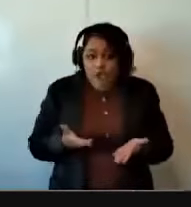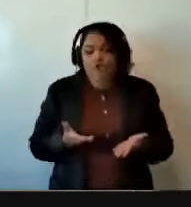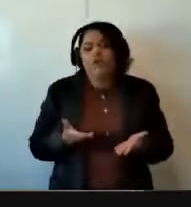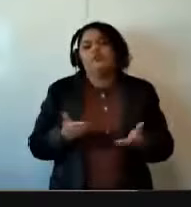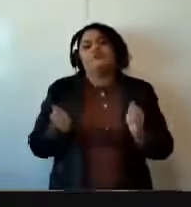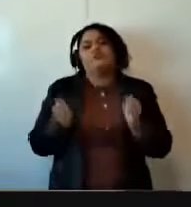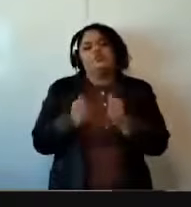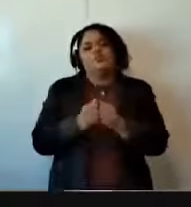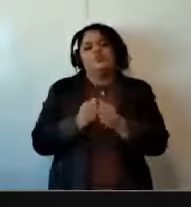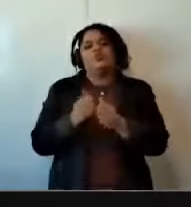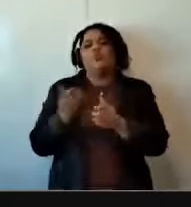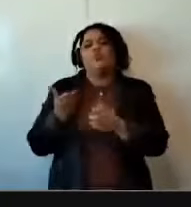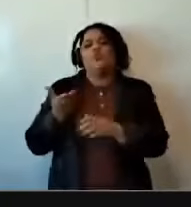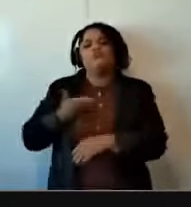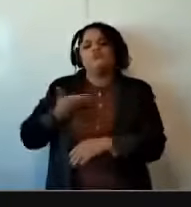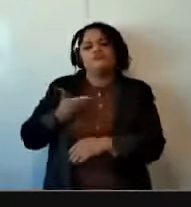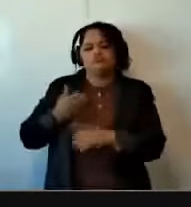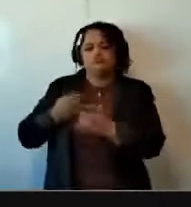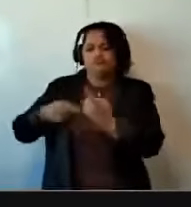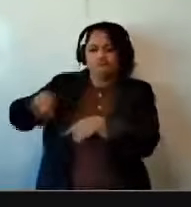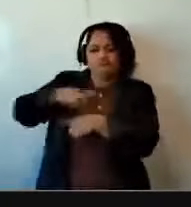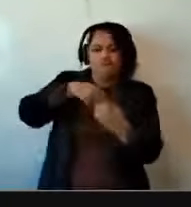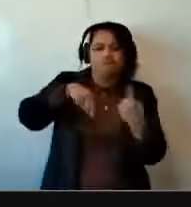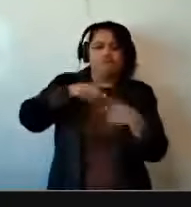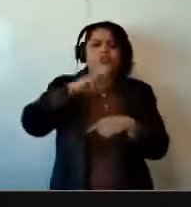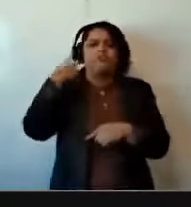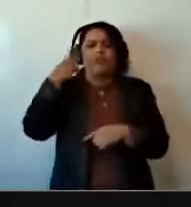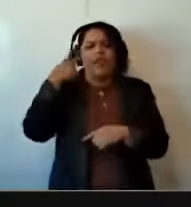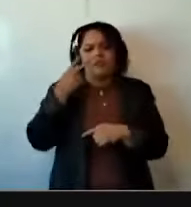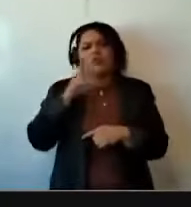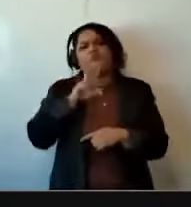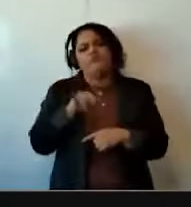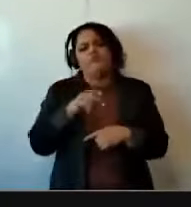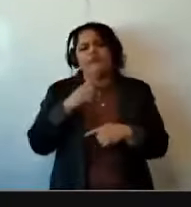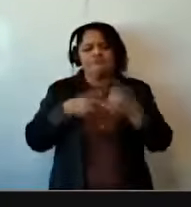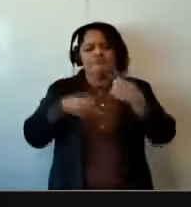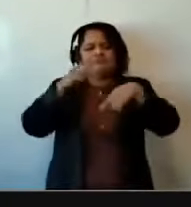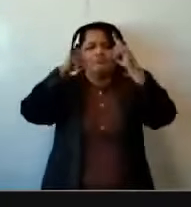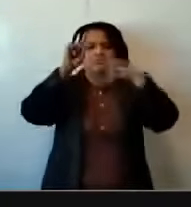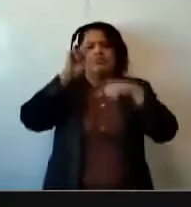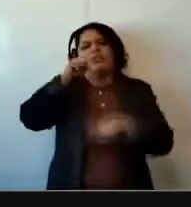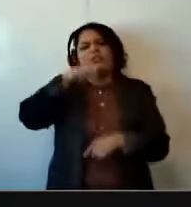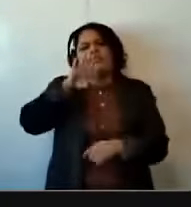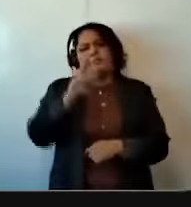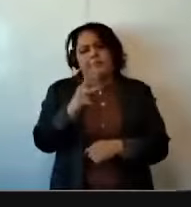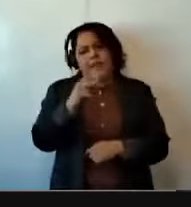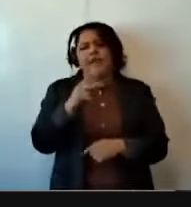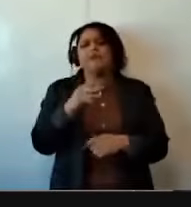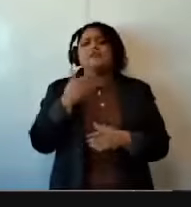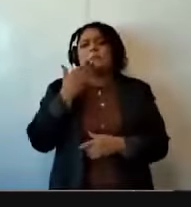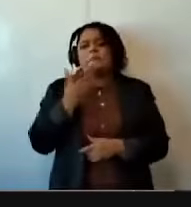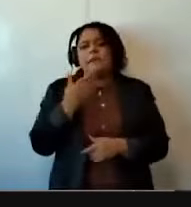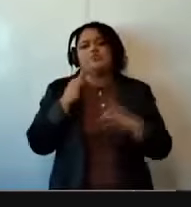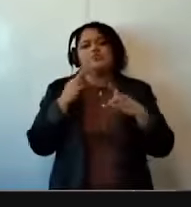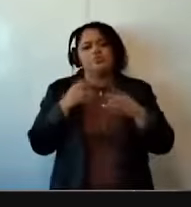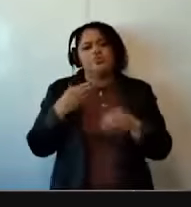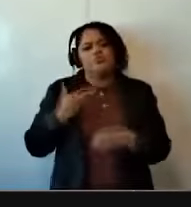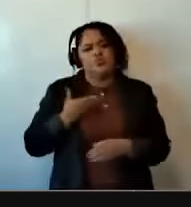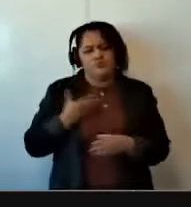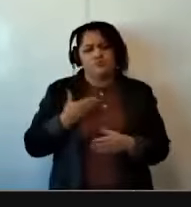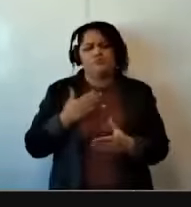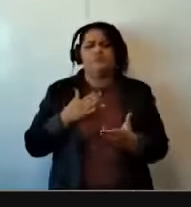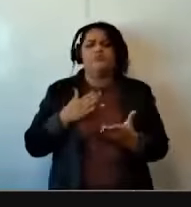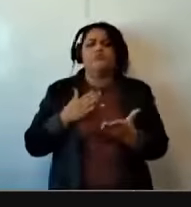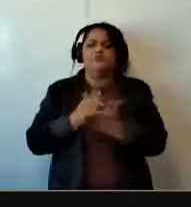gente vai conseguir dar passos significativos em Belo Horizonte. Então, eu peço o voto, sim, de todos os colegas, para que a gente aprove hoje em primeiro